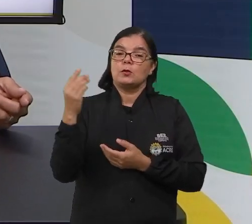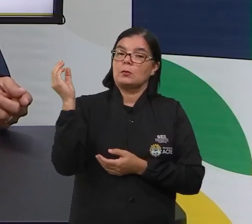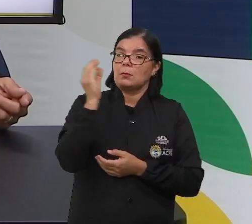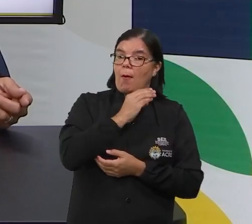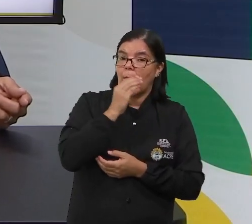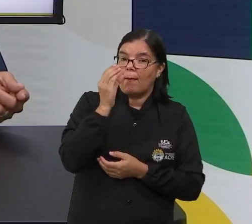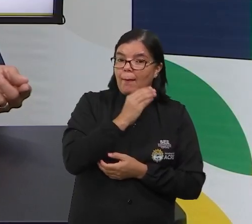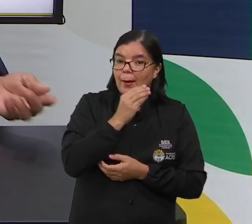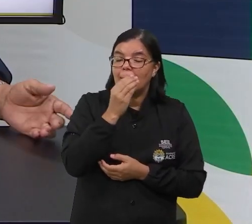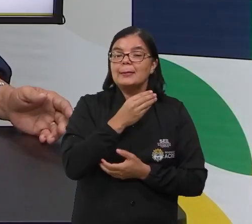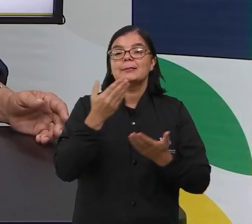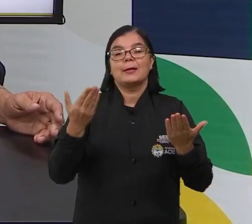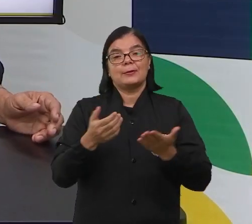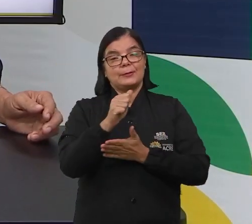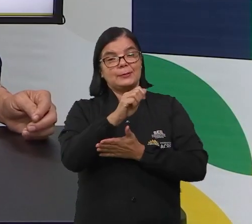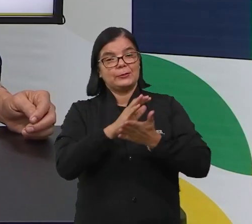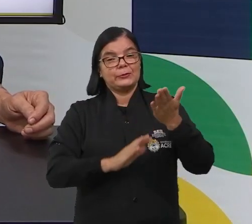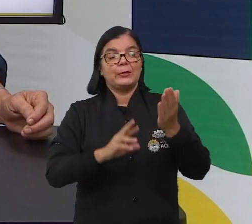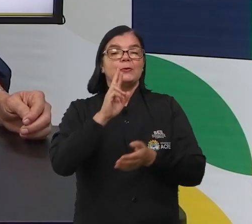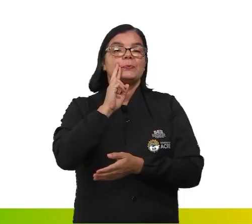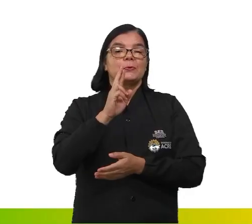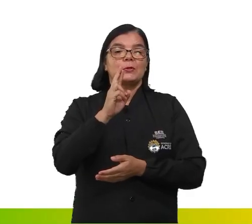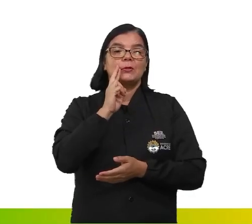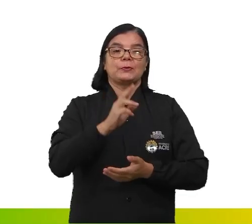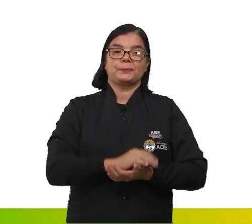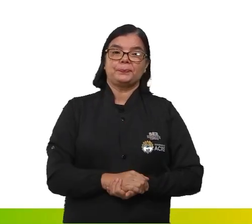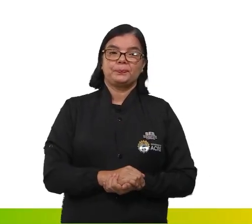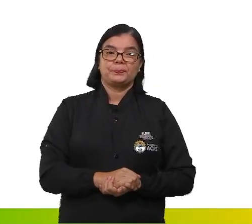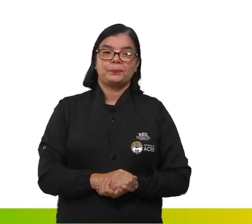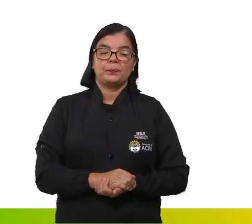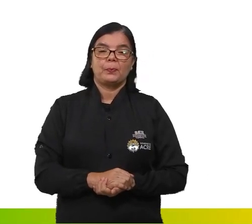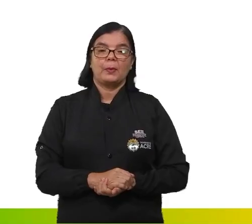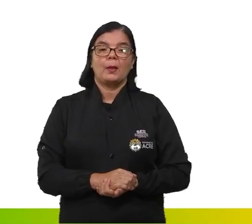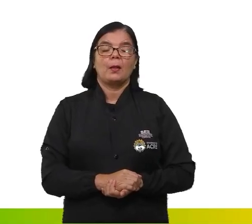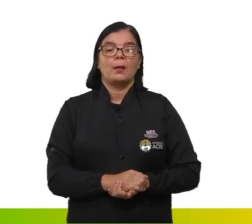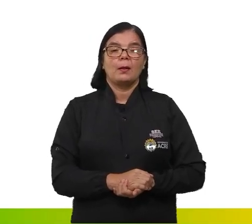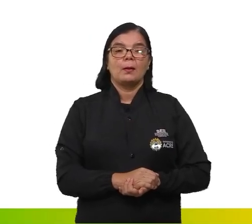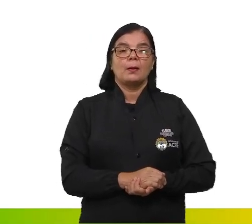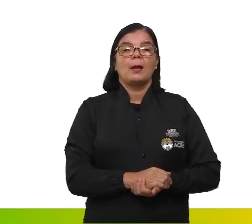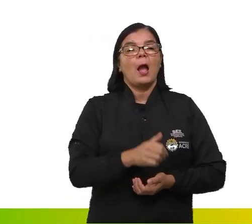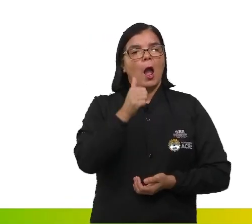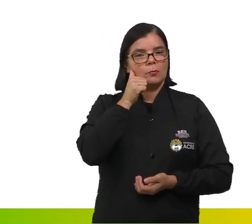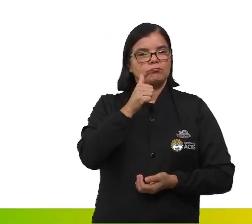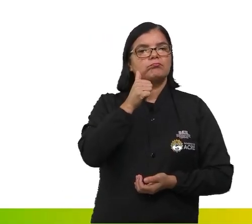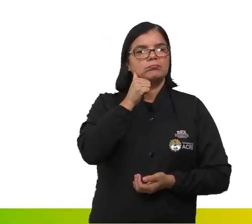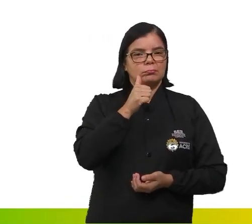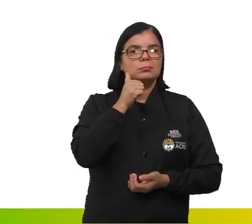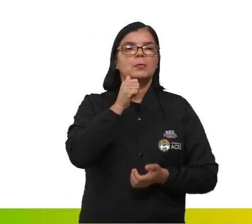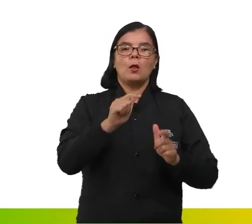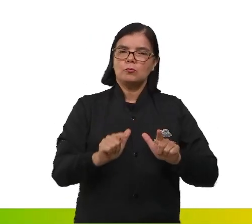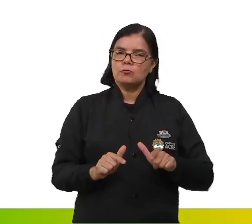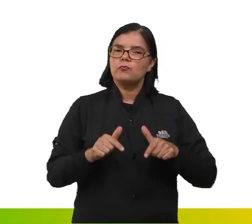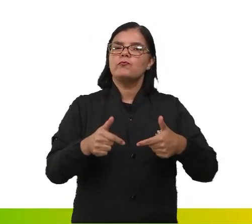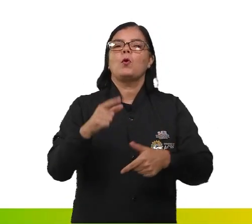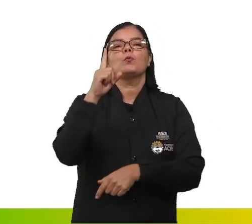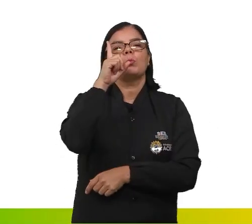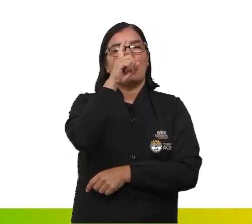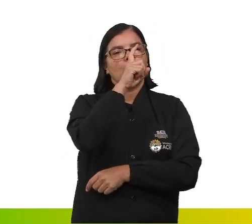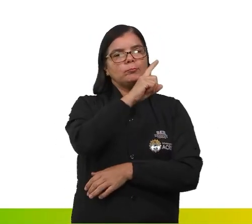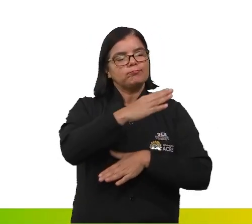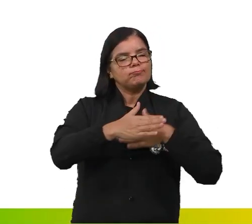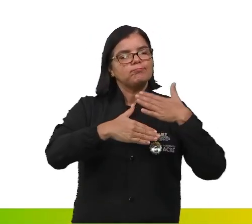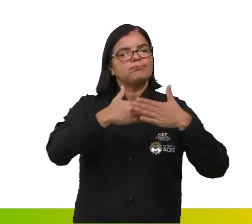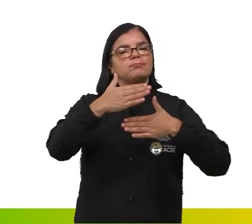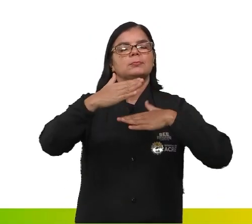corrida, vamos fazer uma atividade. As mulheres enfrentam dificuldades